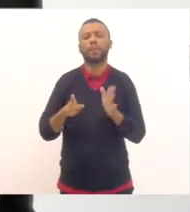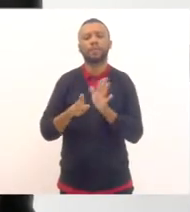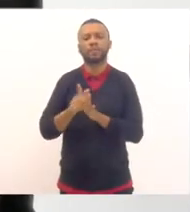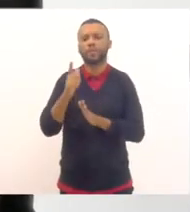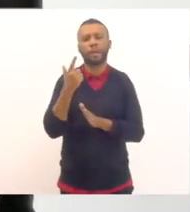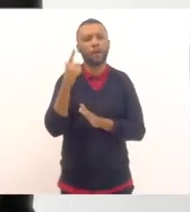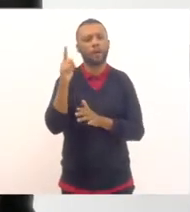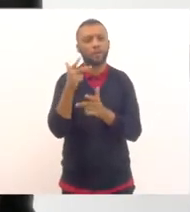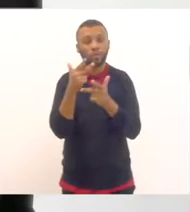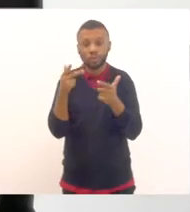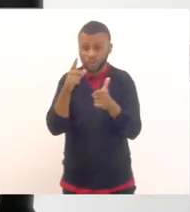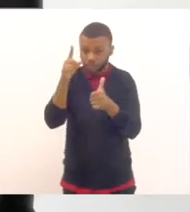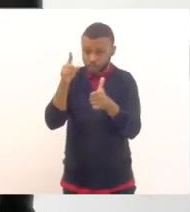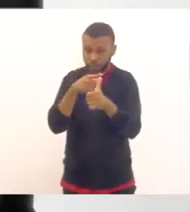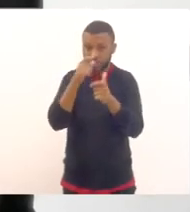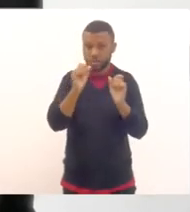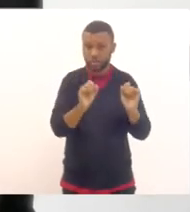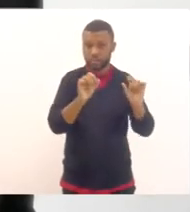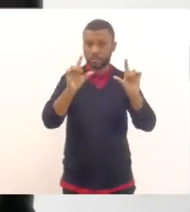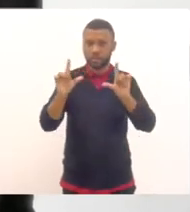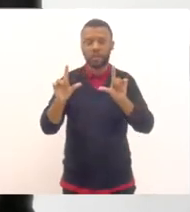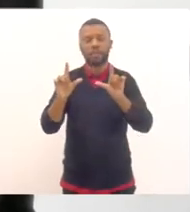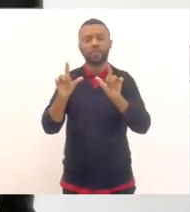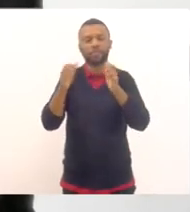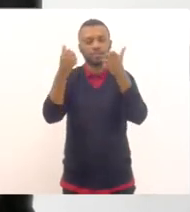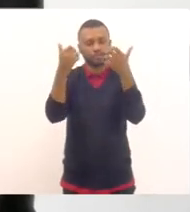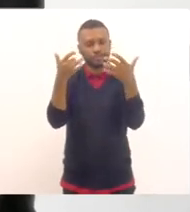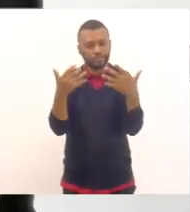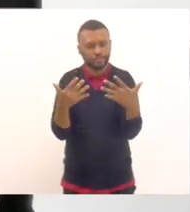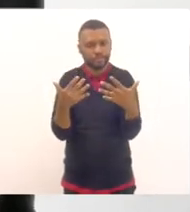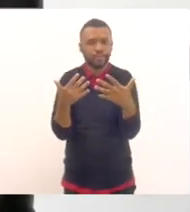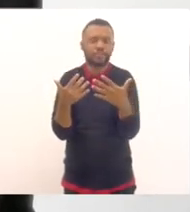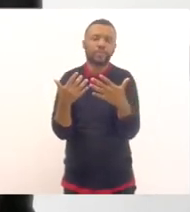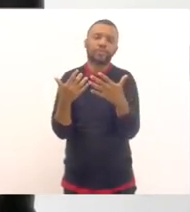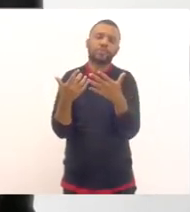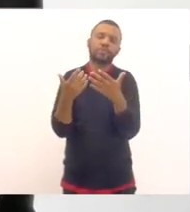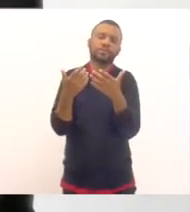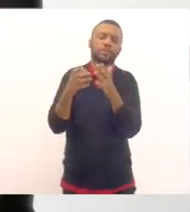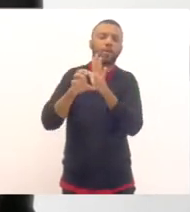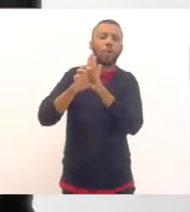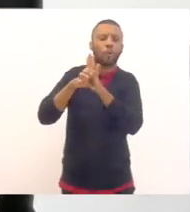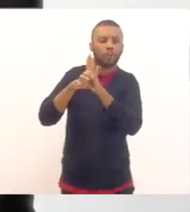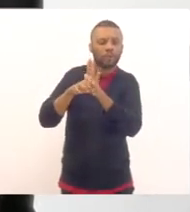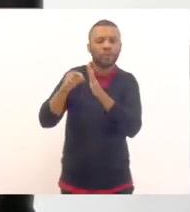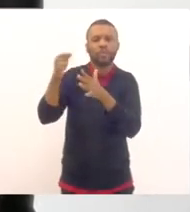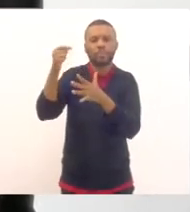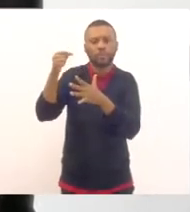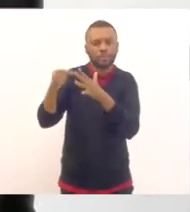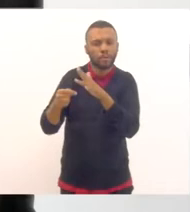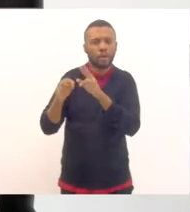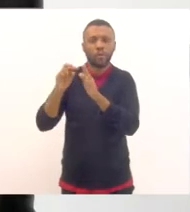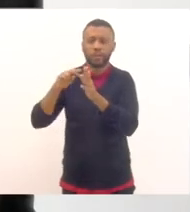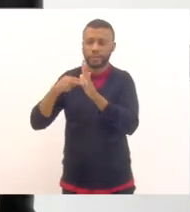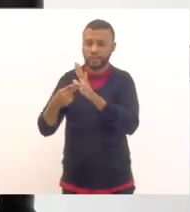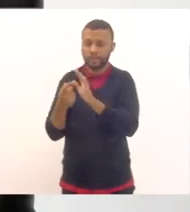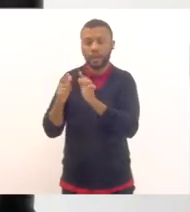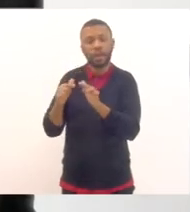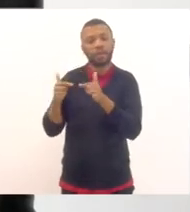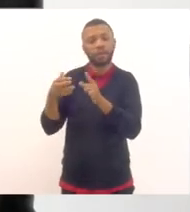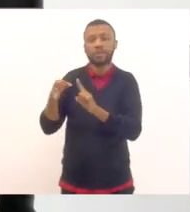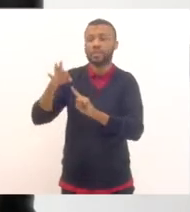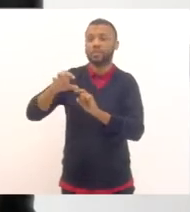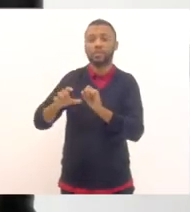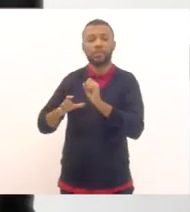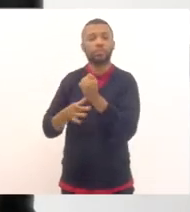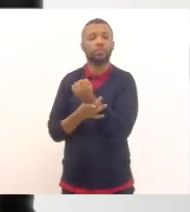porque no seu primeiro de leads ou logo esclareceu conceito ou não é o que se trata operação Estação segura o seu